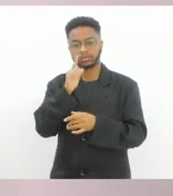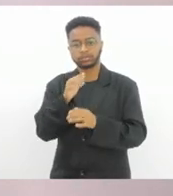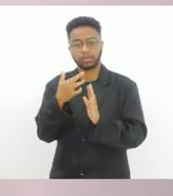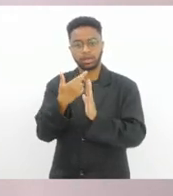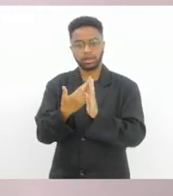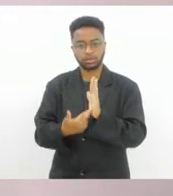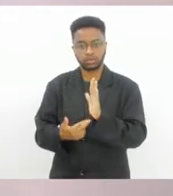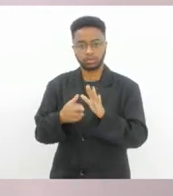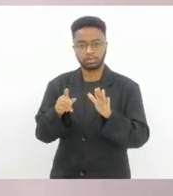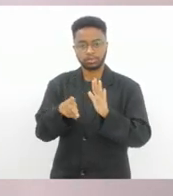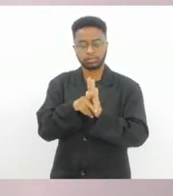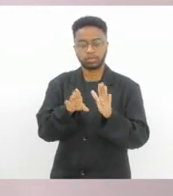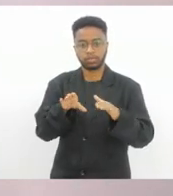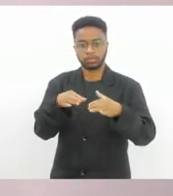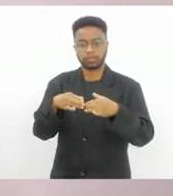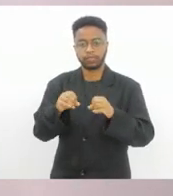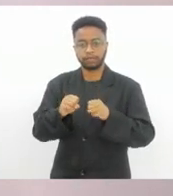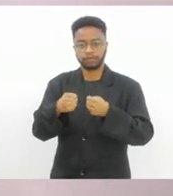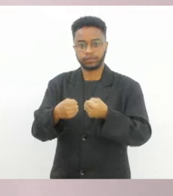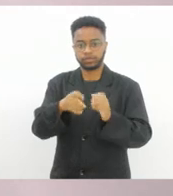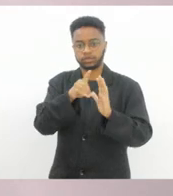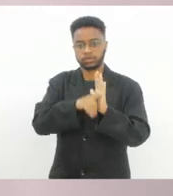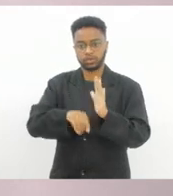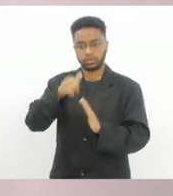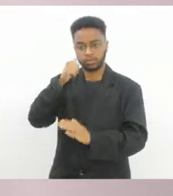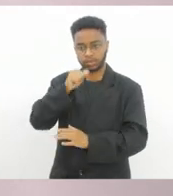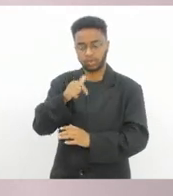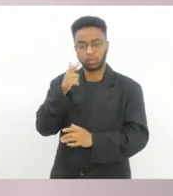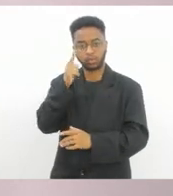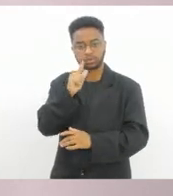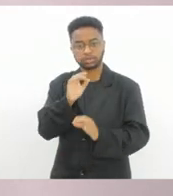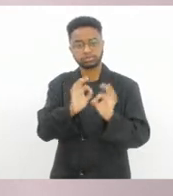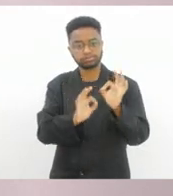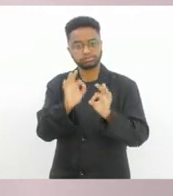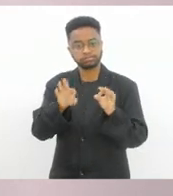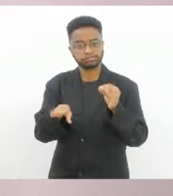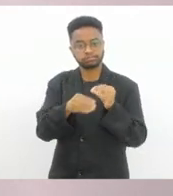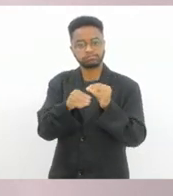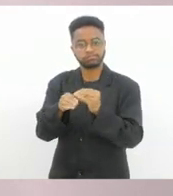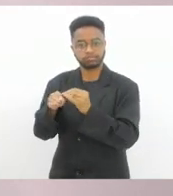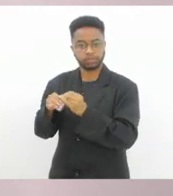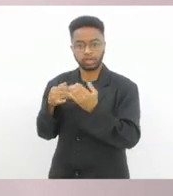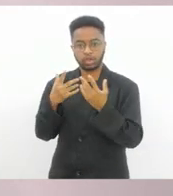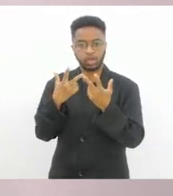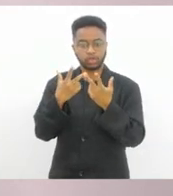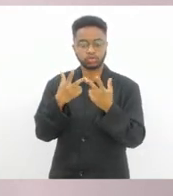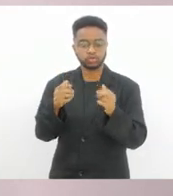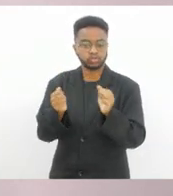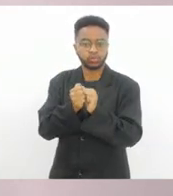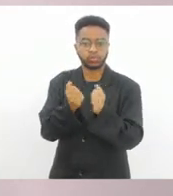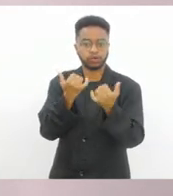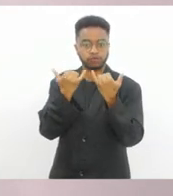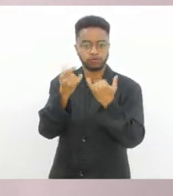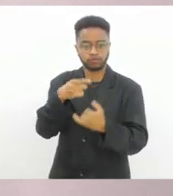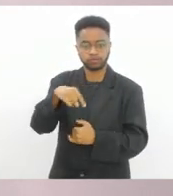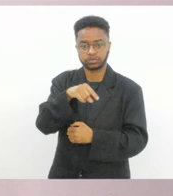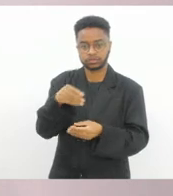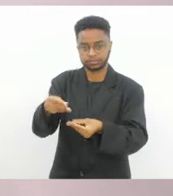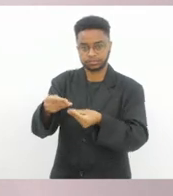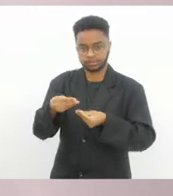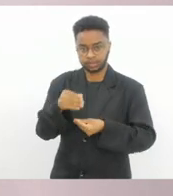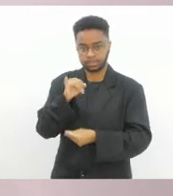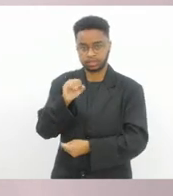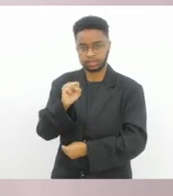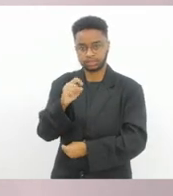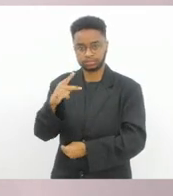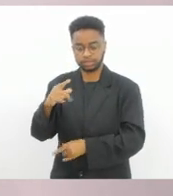de Defesa dos Direitos da Mulher também substancioso em termos de dados apresentados pelas duas, pelo ISP